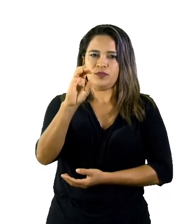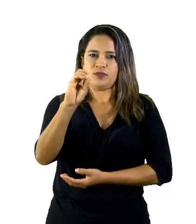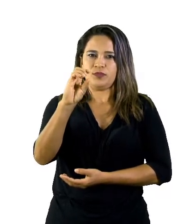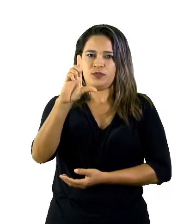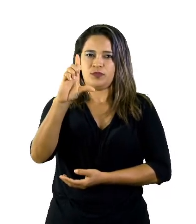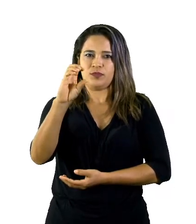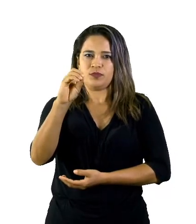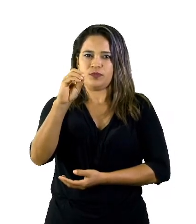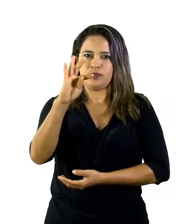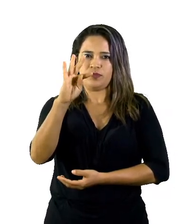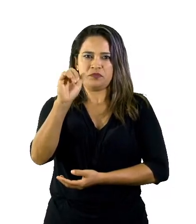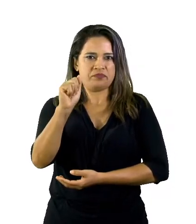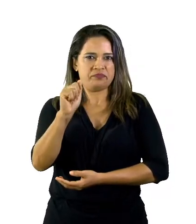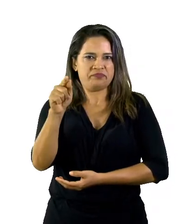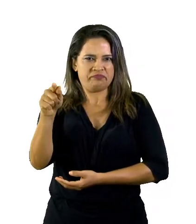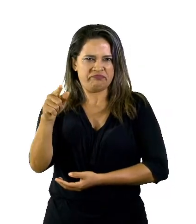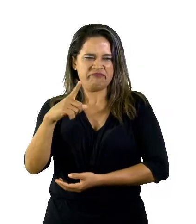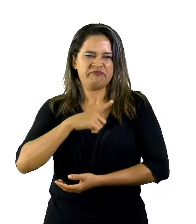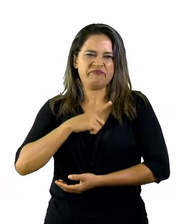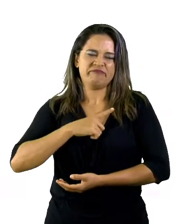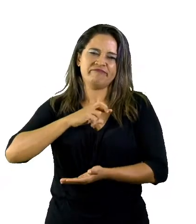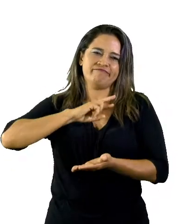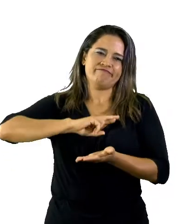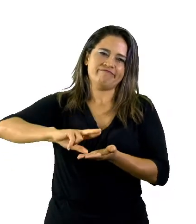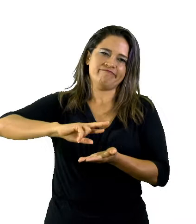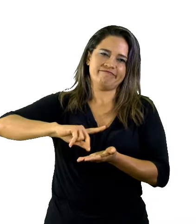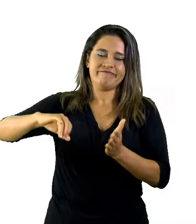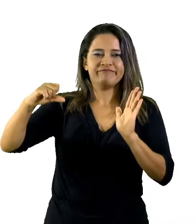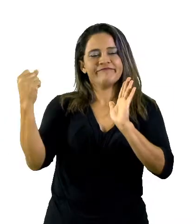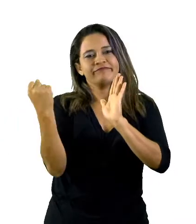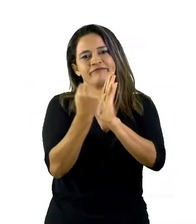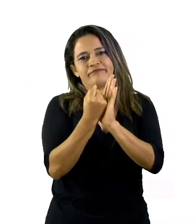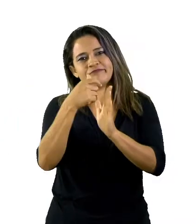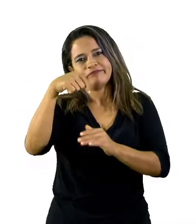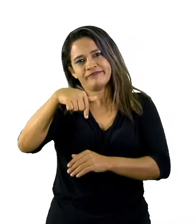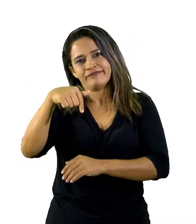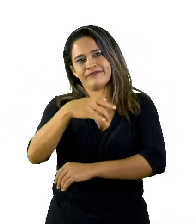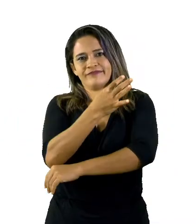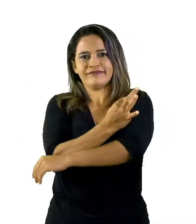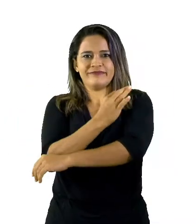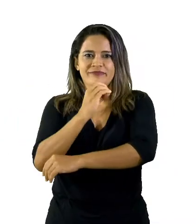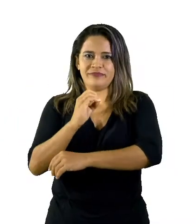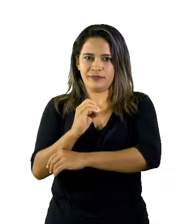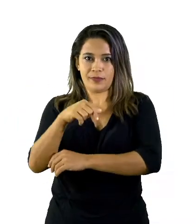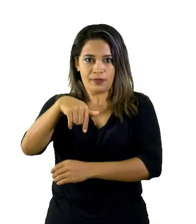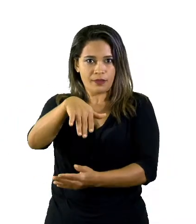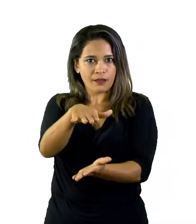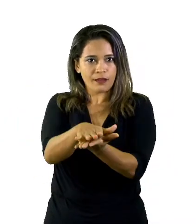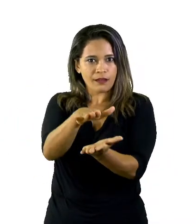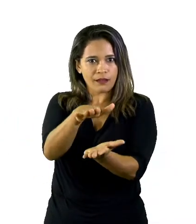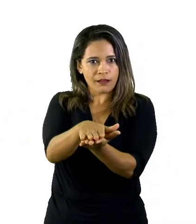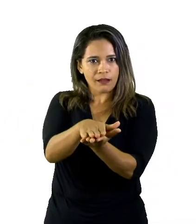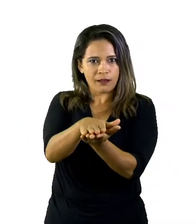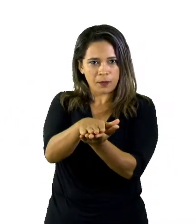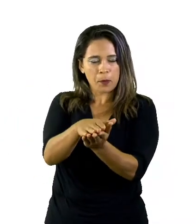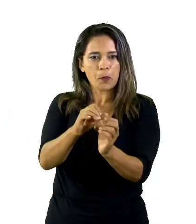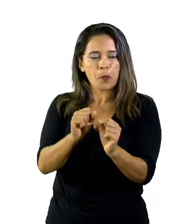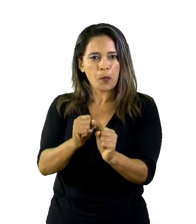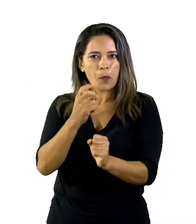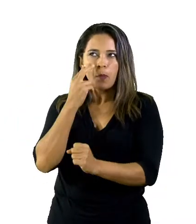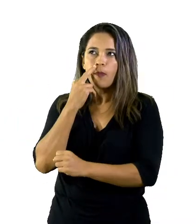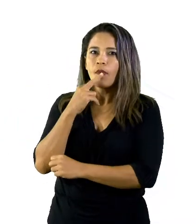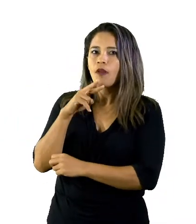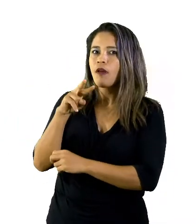no Tocantins que virou um dos símbolos do nosso estado. Em Palmas, elas podem ser